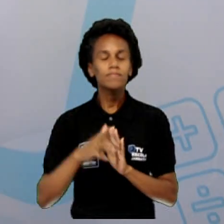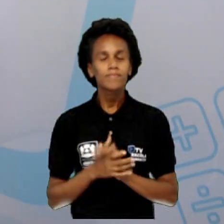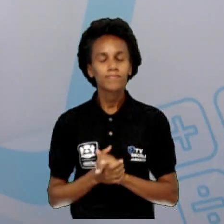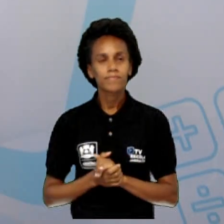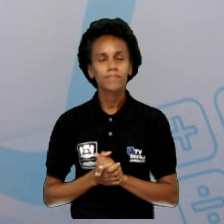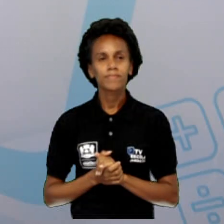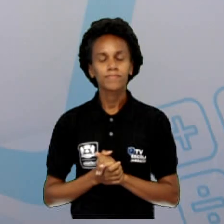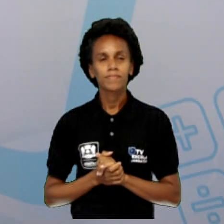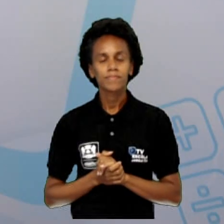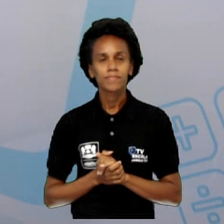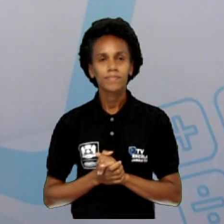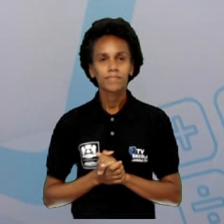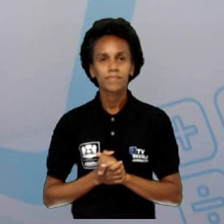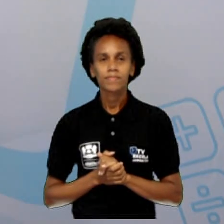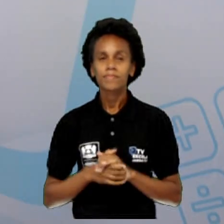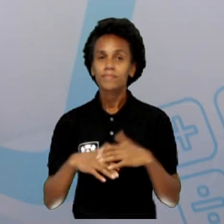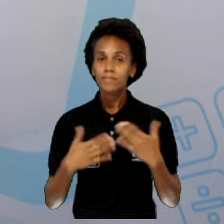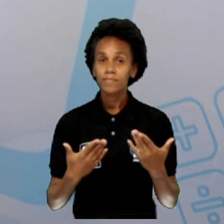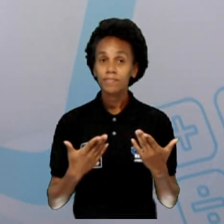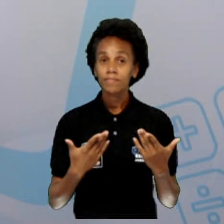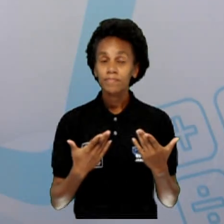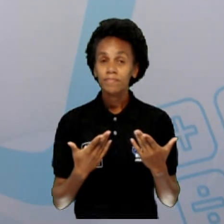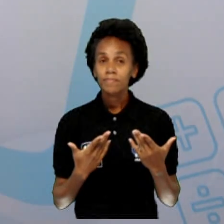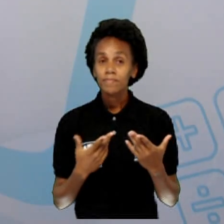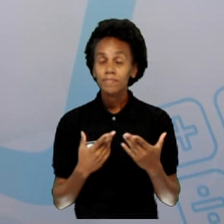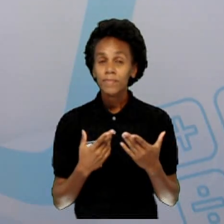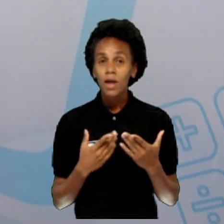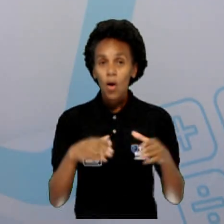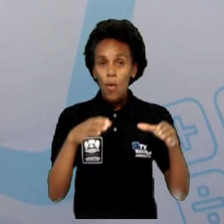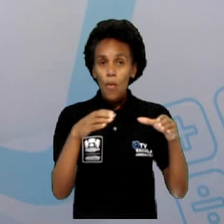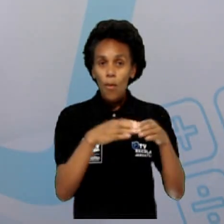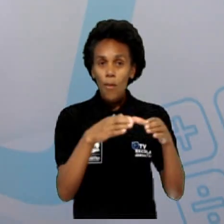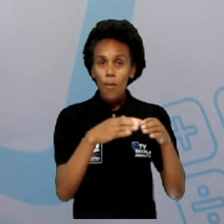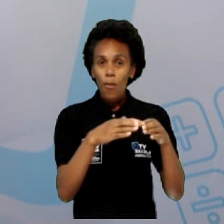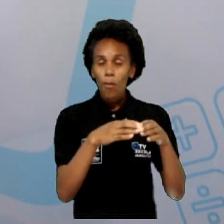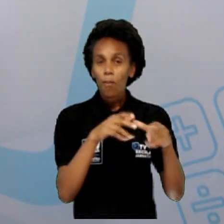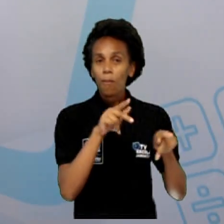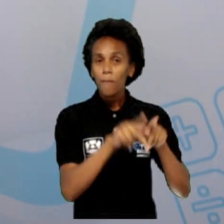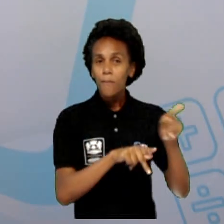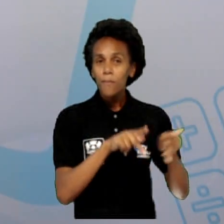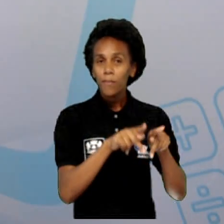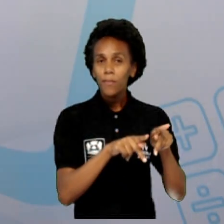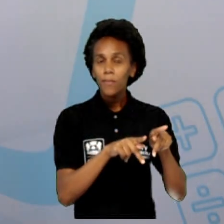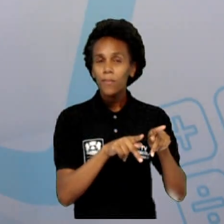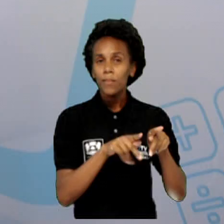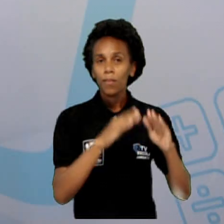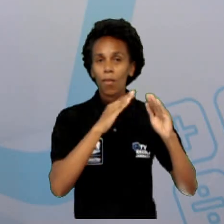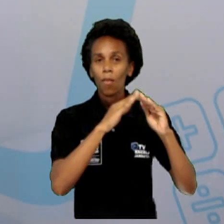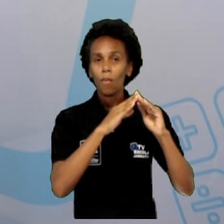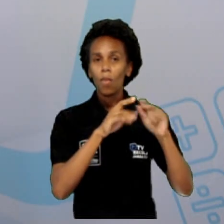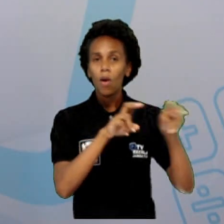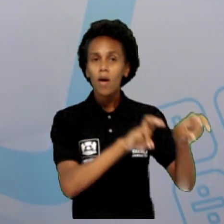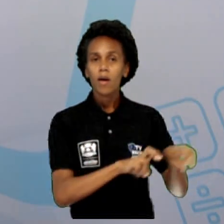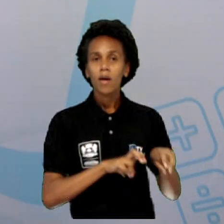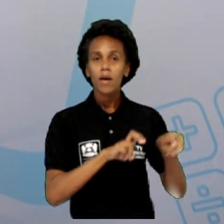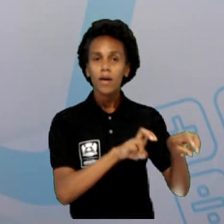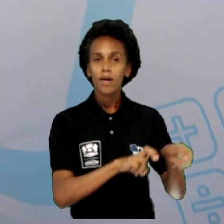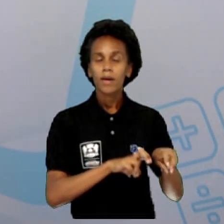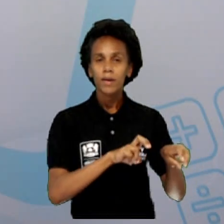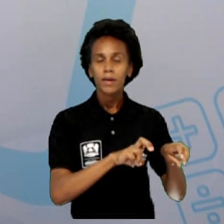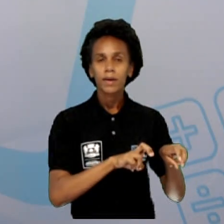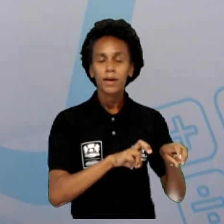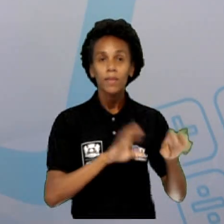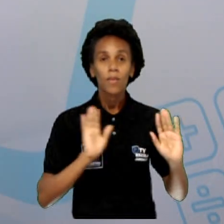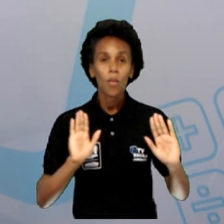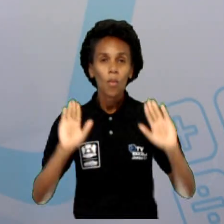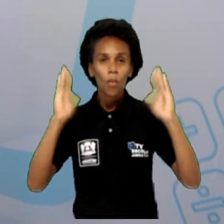questão de comemorar, festejar os 3 santos da época, os 3 santos